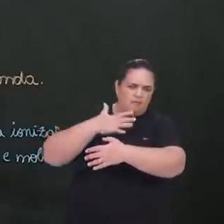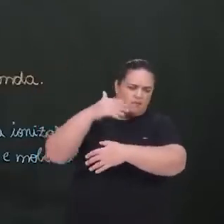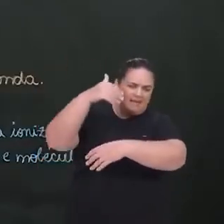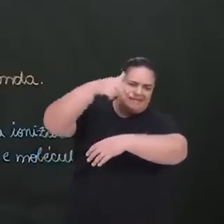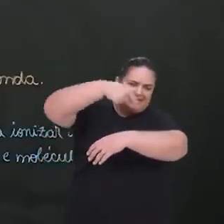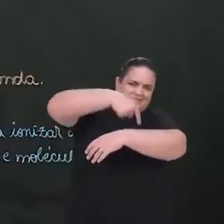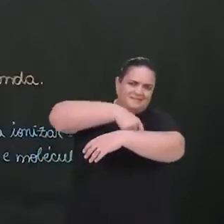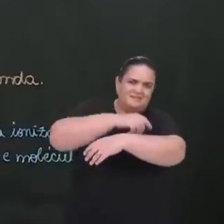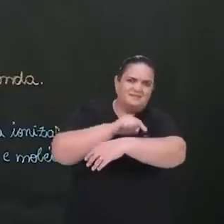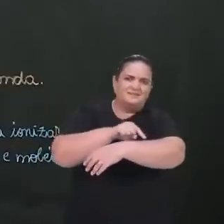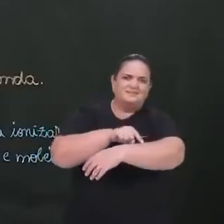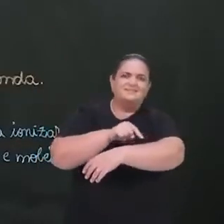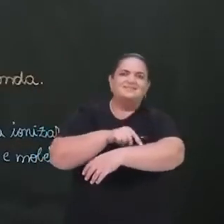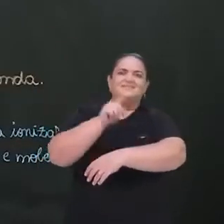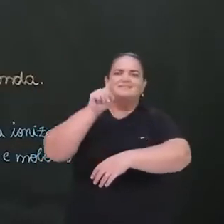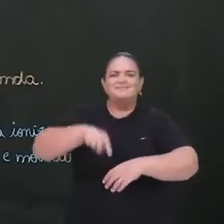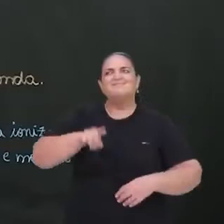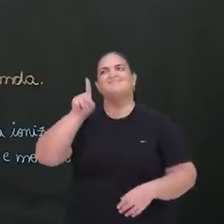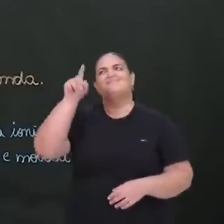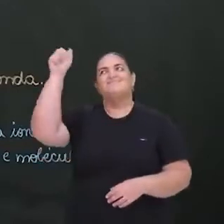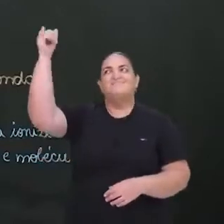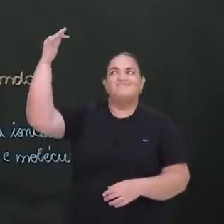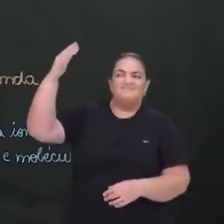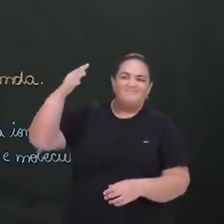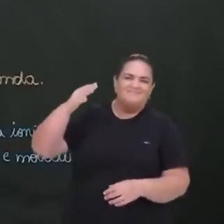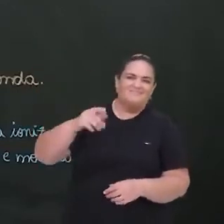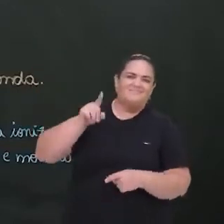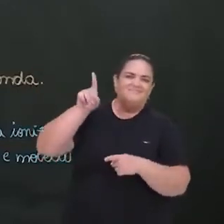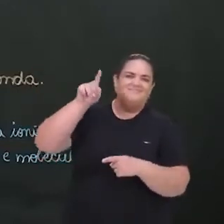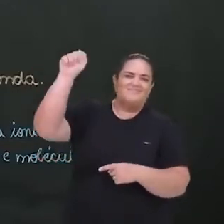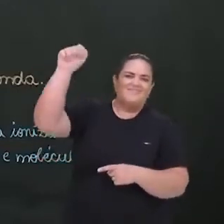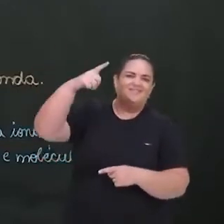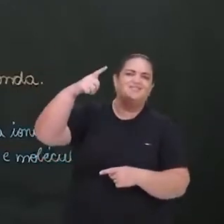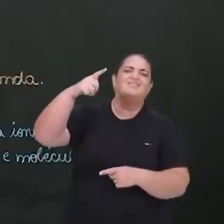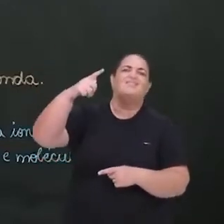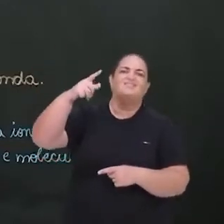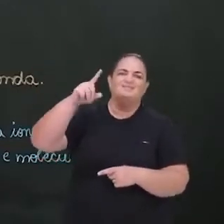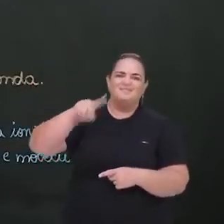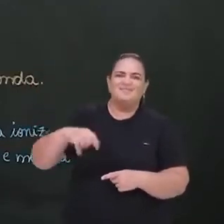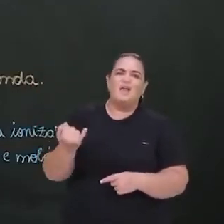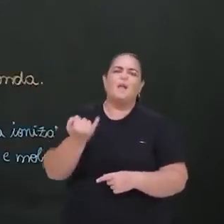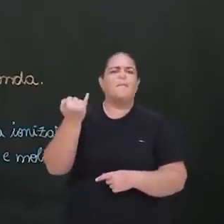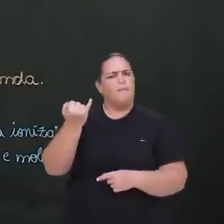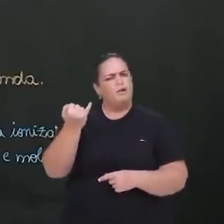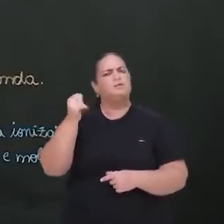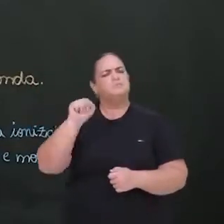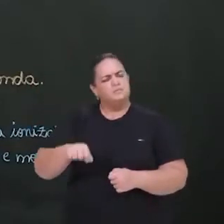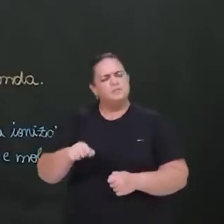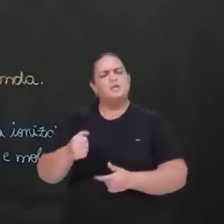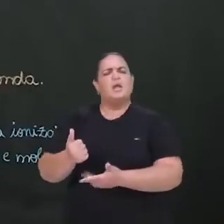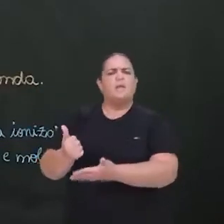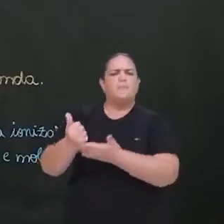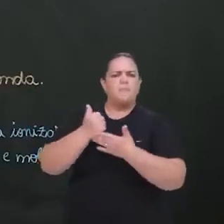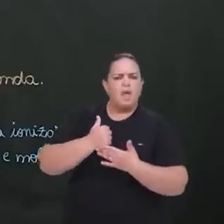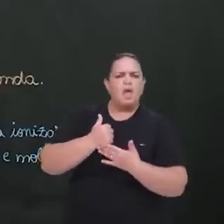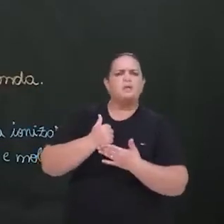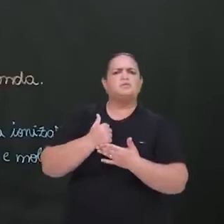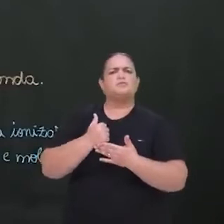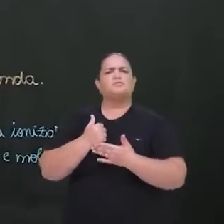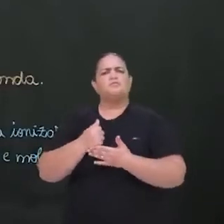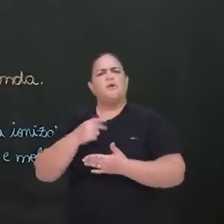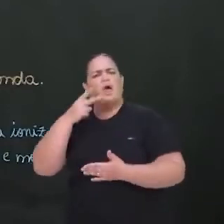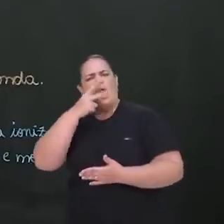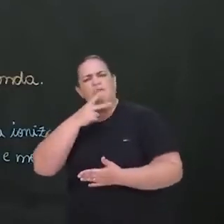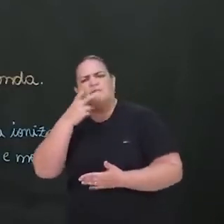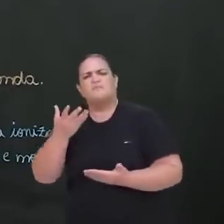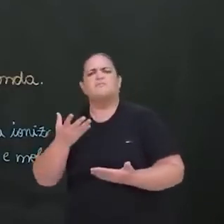UVB. Quem são eles? É a ultravioleta. Tem sua importância? Tem. Na nossa pele vai estimular a produção de melanina, de vitamina,